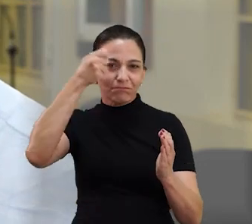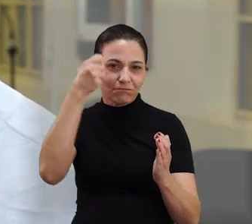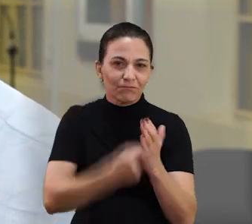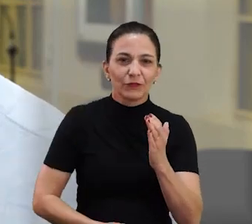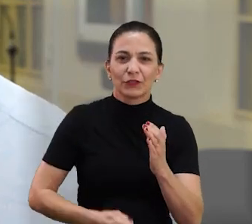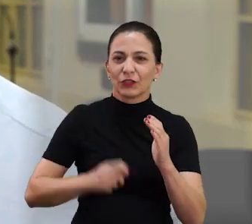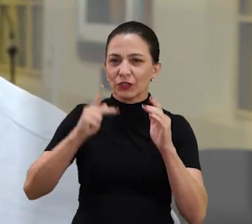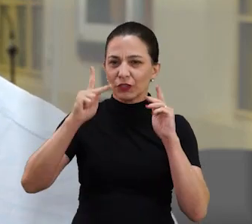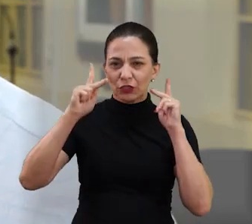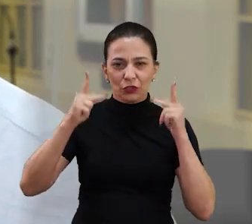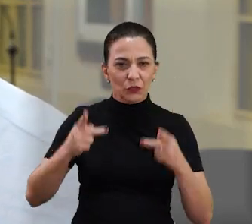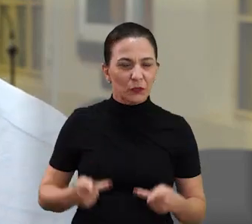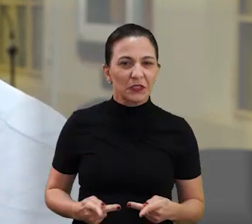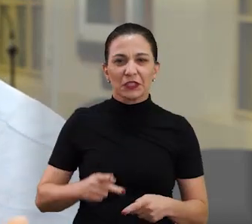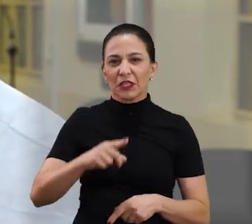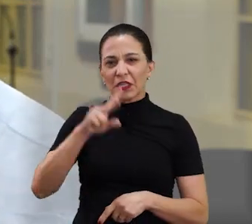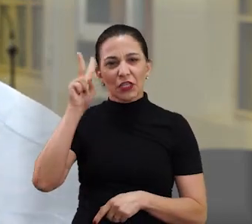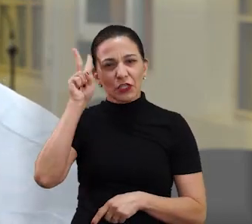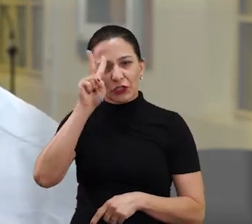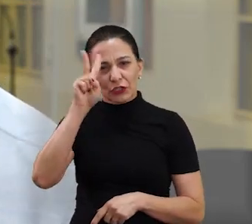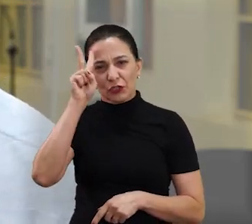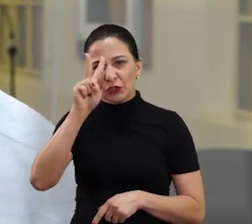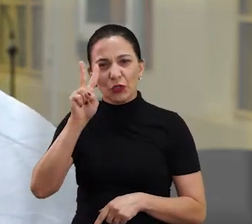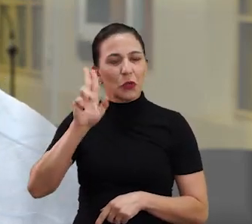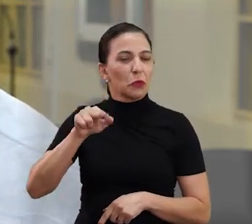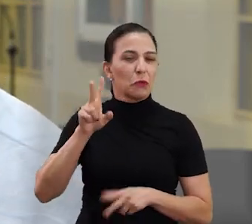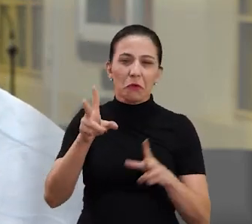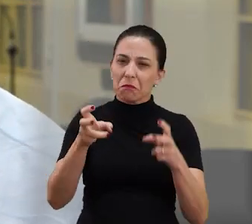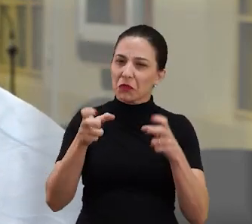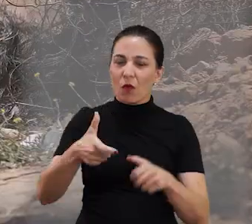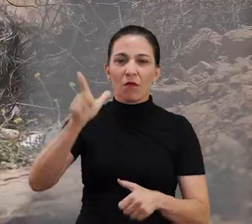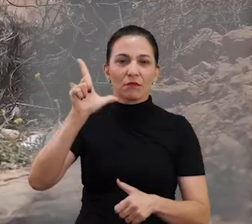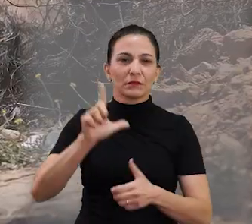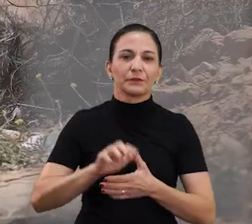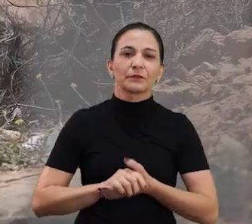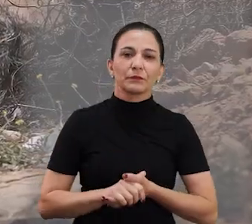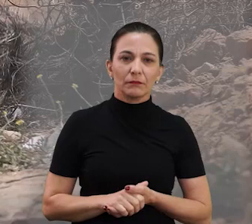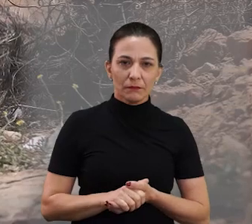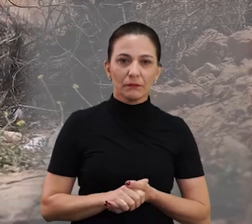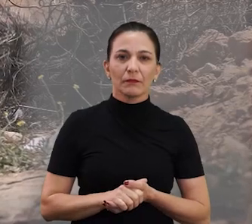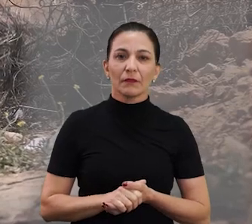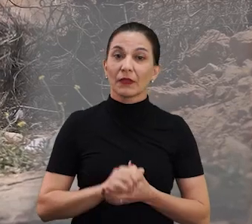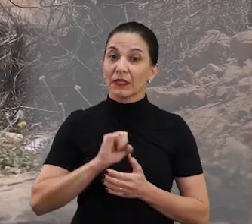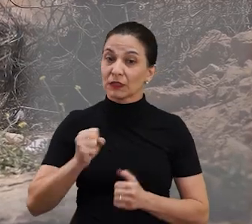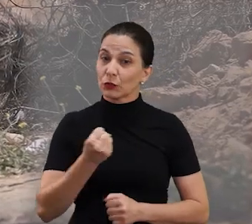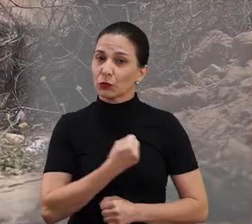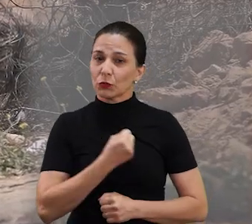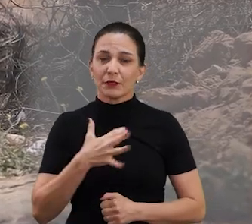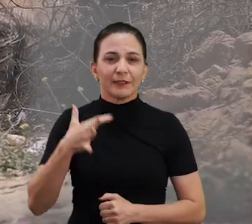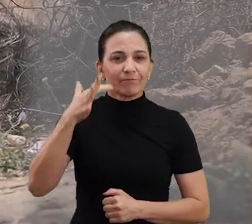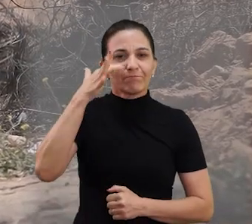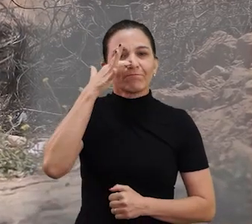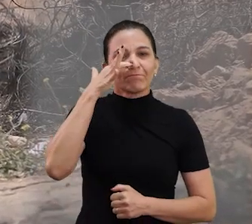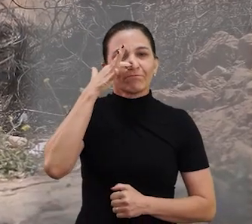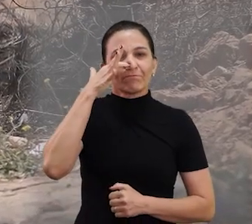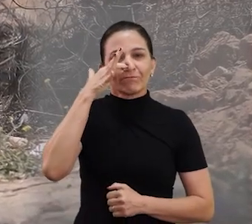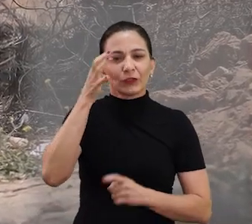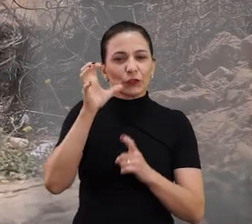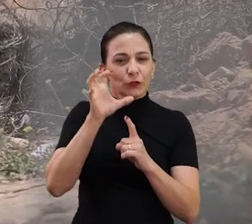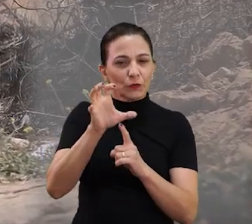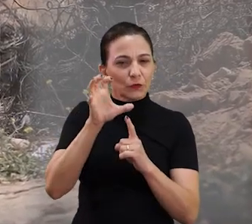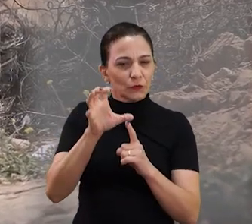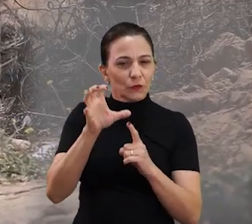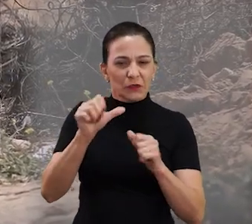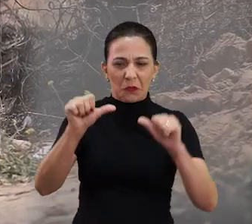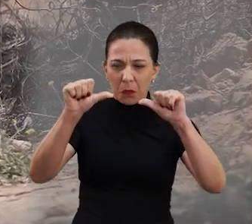eh nunca visto na história humana Essa é a maior matança de mulheres e crianças numa guerra se os números do conflito impressionam seus efeitos